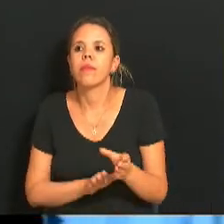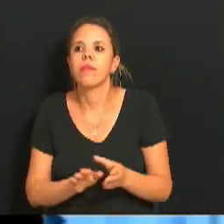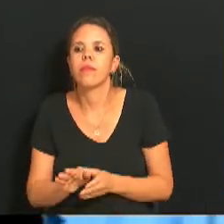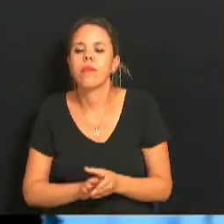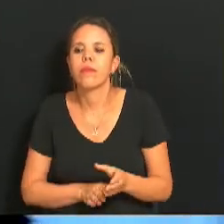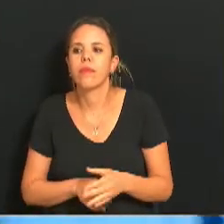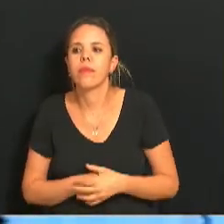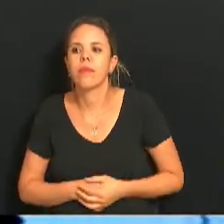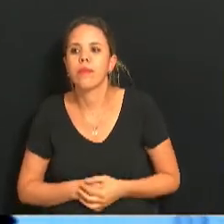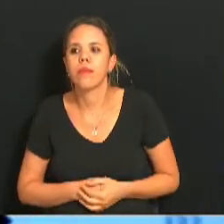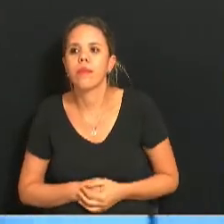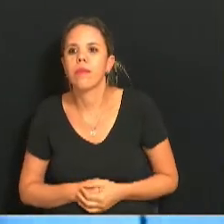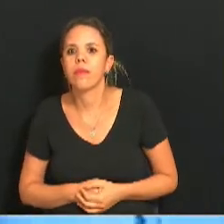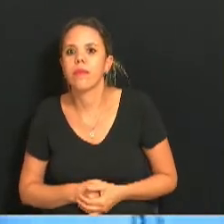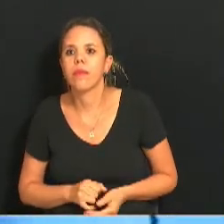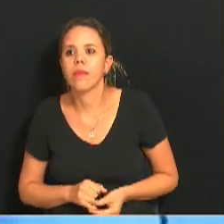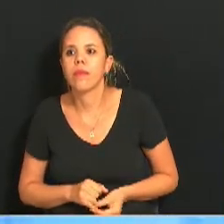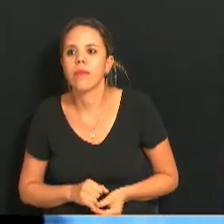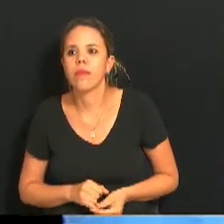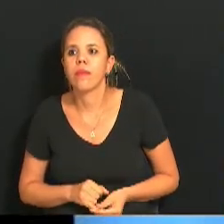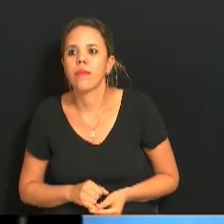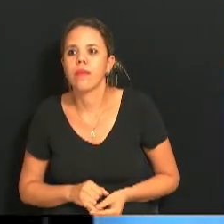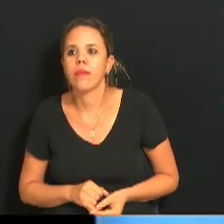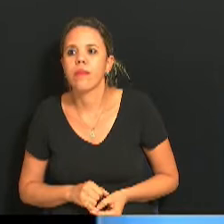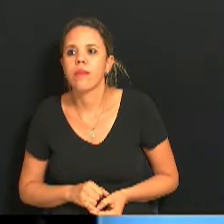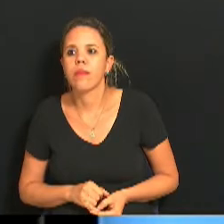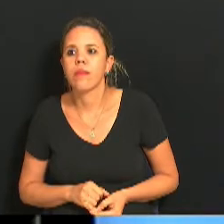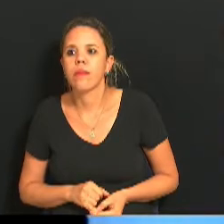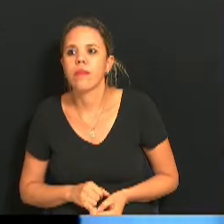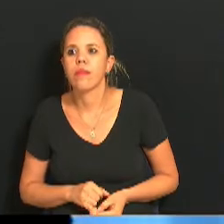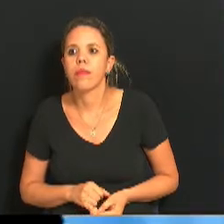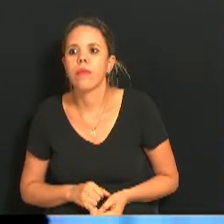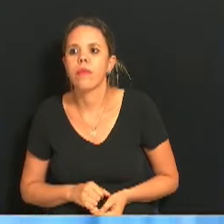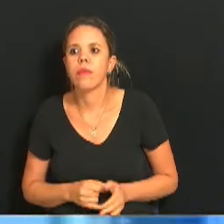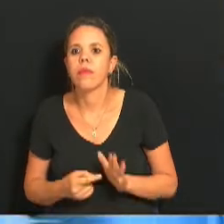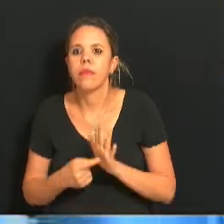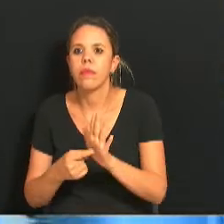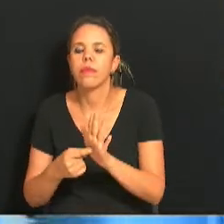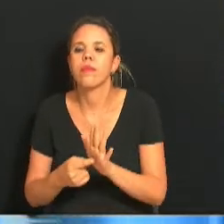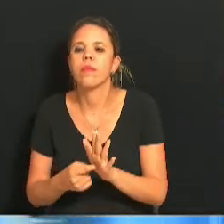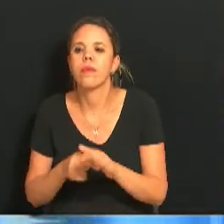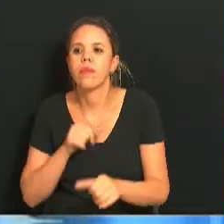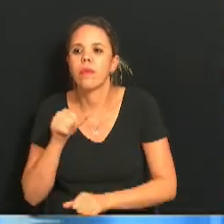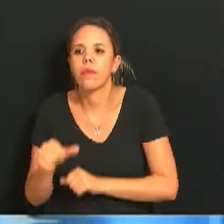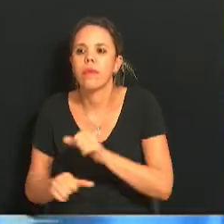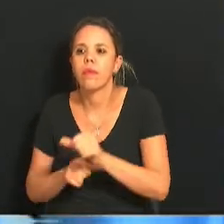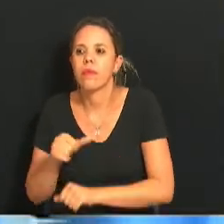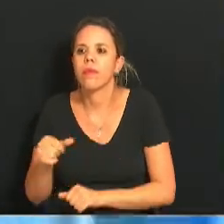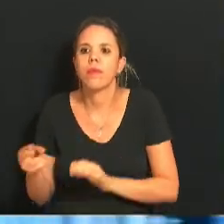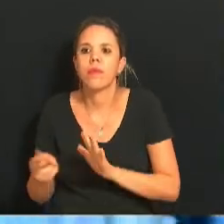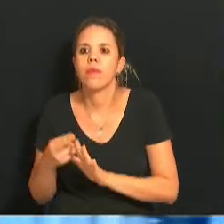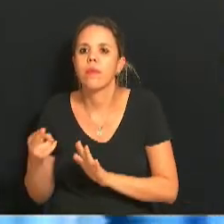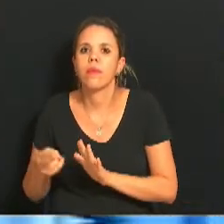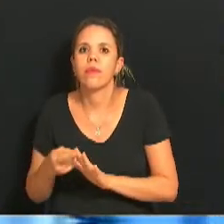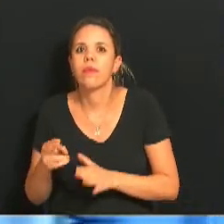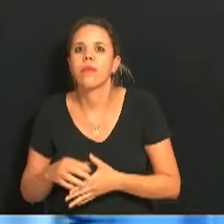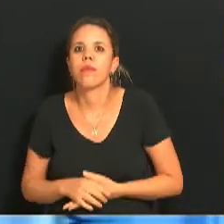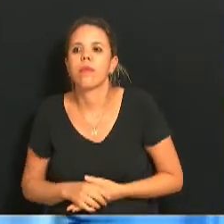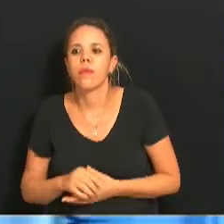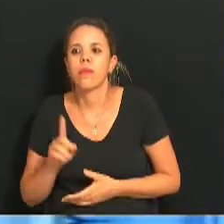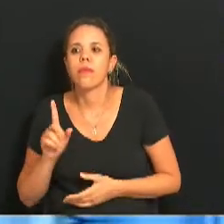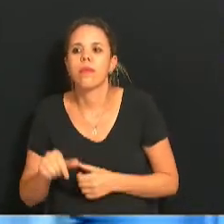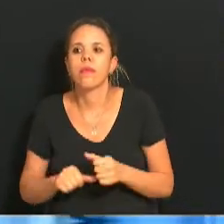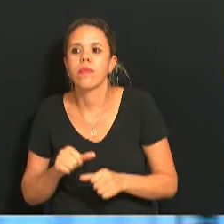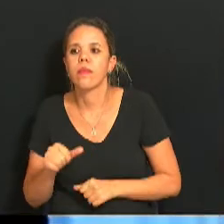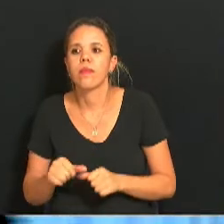deliberativo a medida aqui é apresentada a mudança da resolução essa